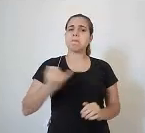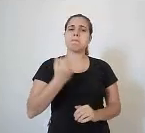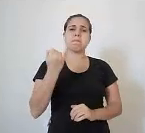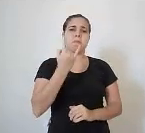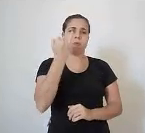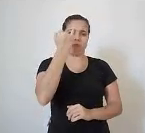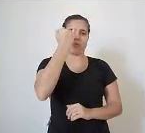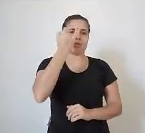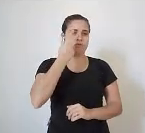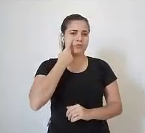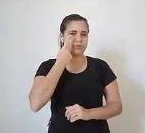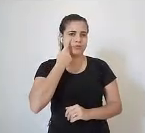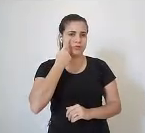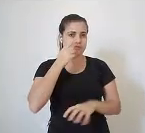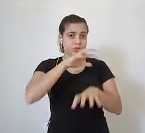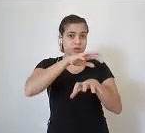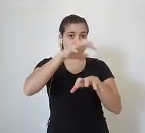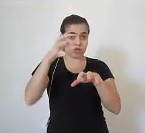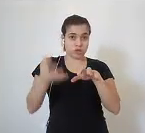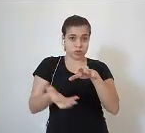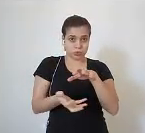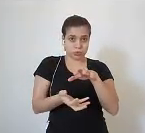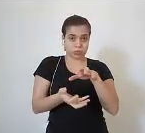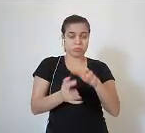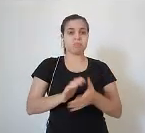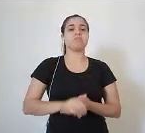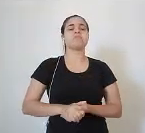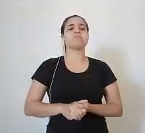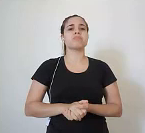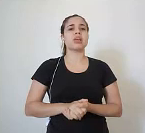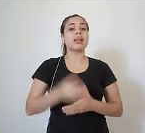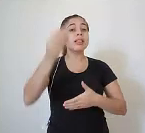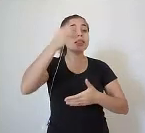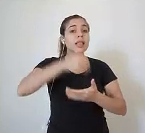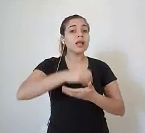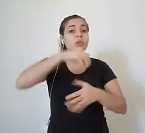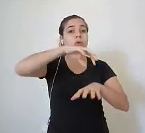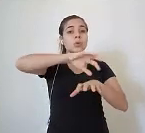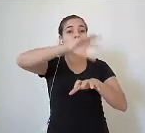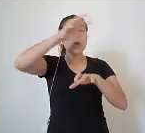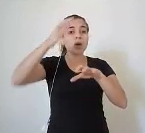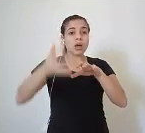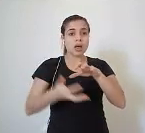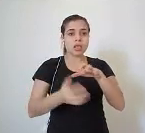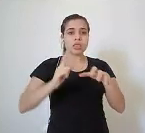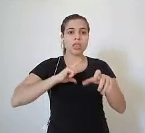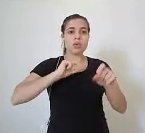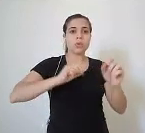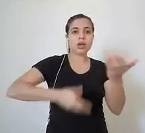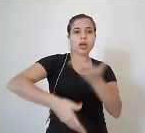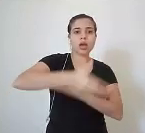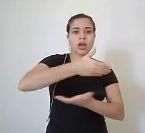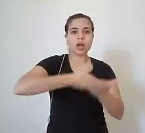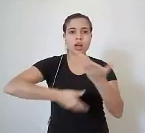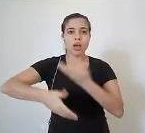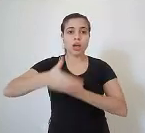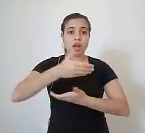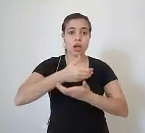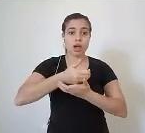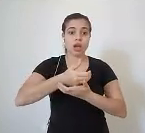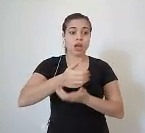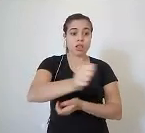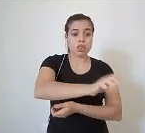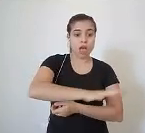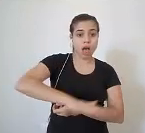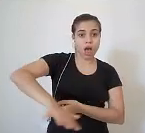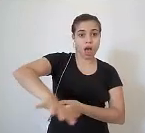Aqui nós temos também alguns conceitos importantes quando falamos de ecossistemas, né, que eu já estou abordando. Então, dentro